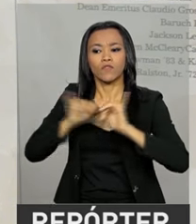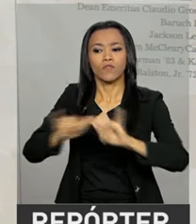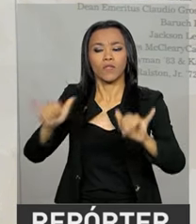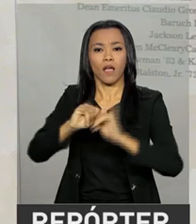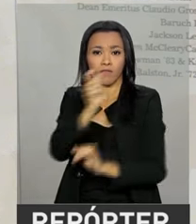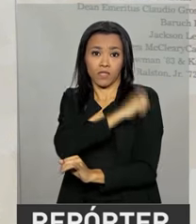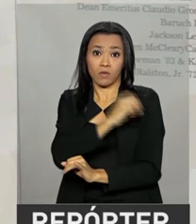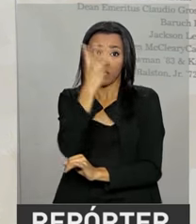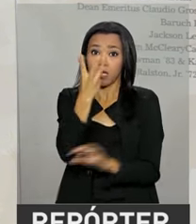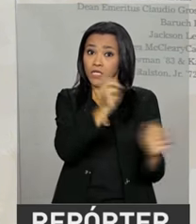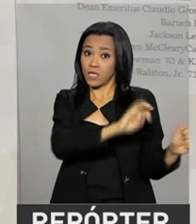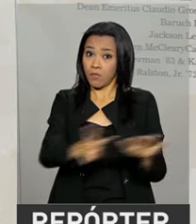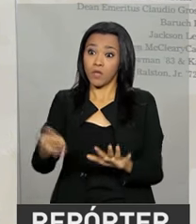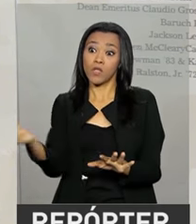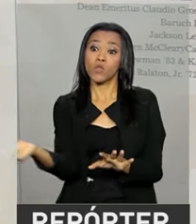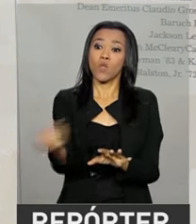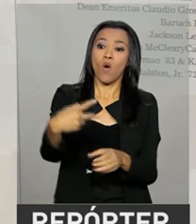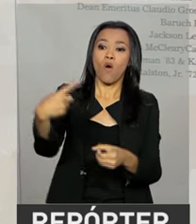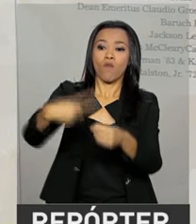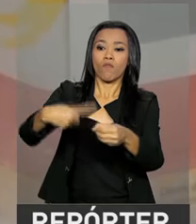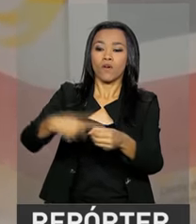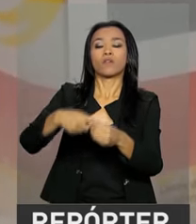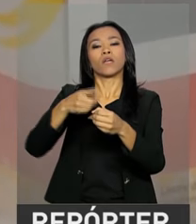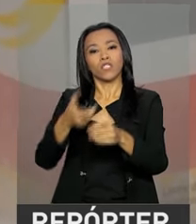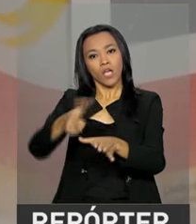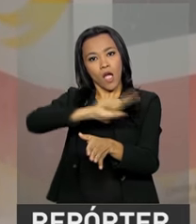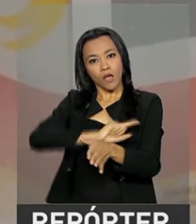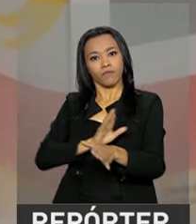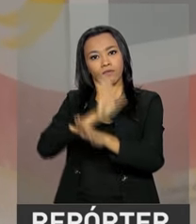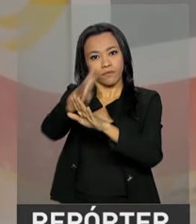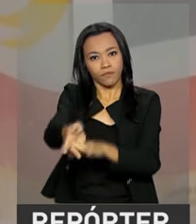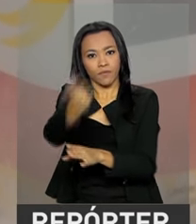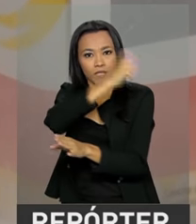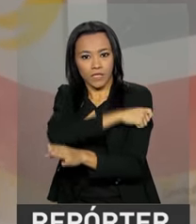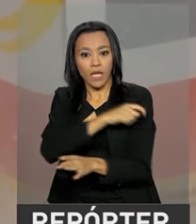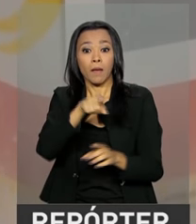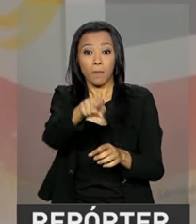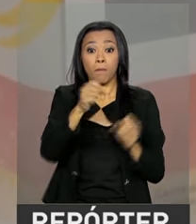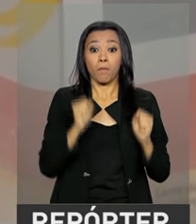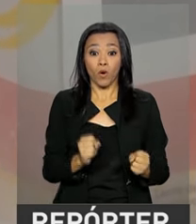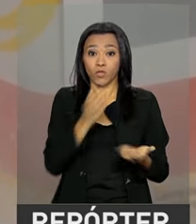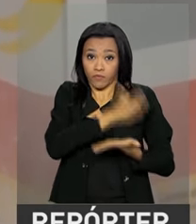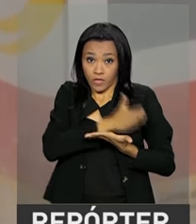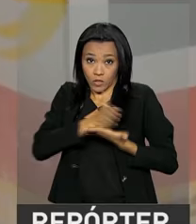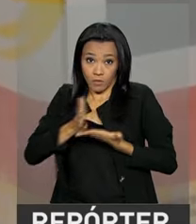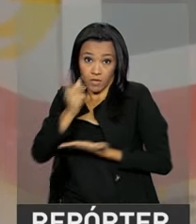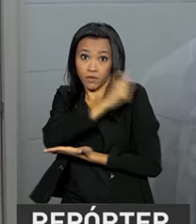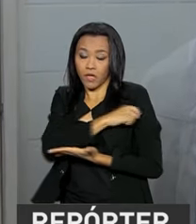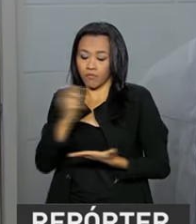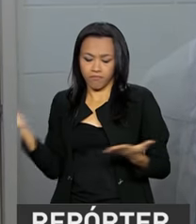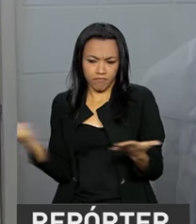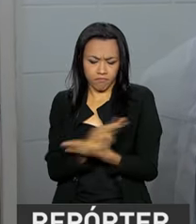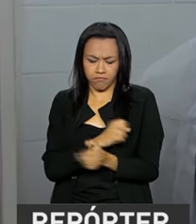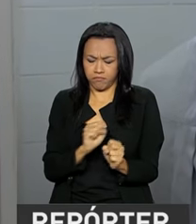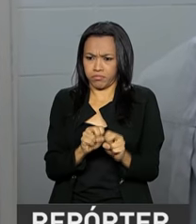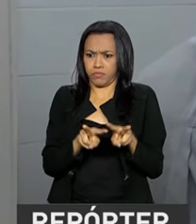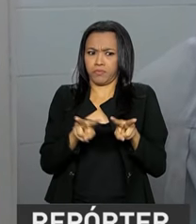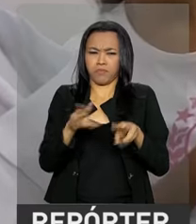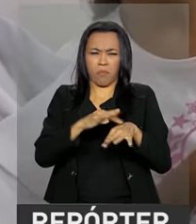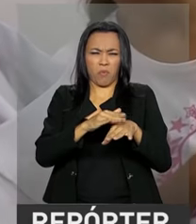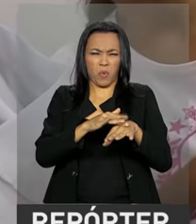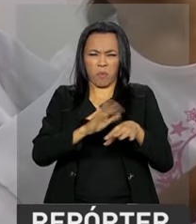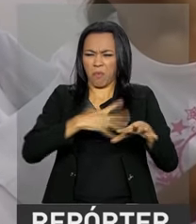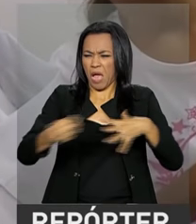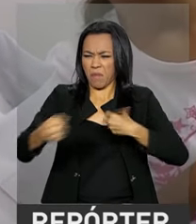três semanas em uma cidade nova em área de recomendação o fracionamento pode ser aplicada em casos de grandes epidemias para que uma dose a